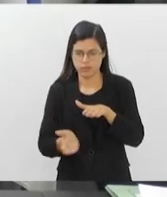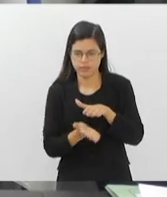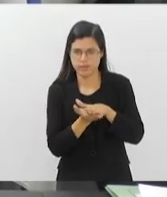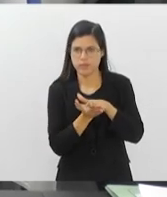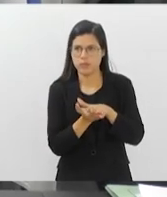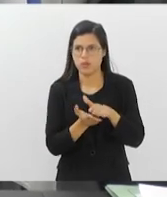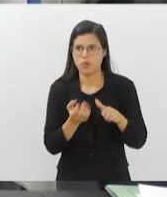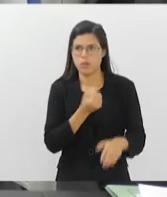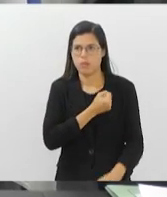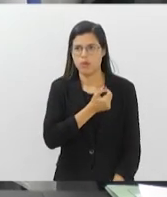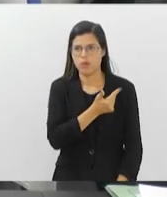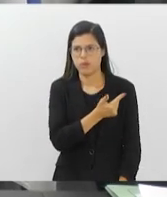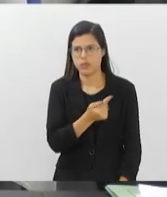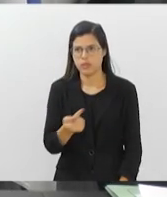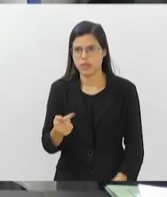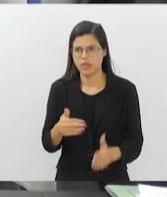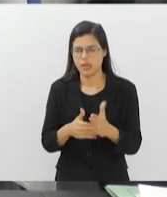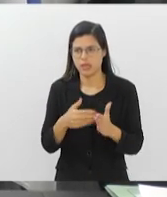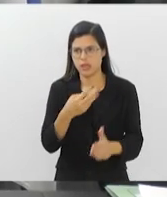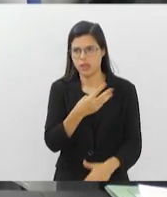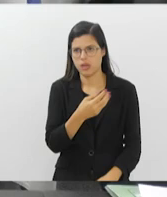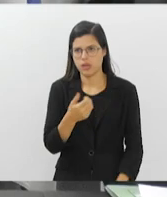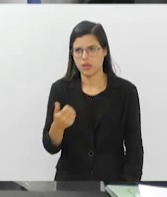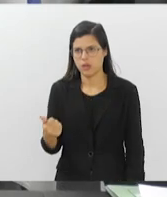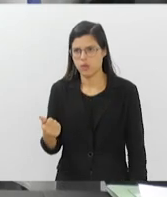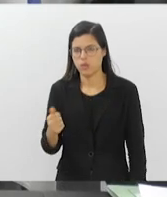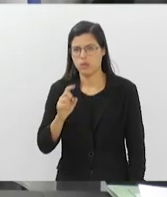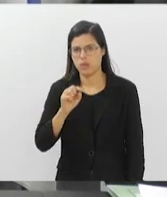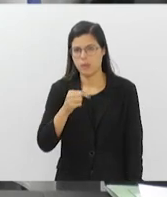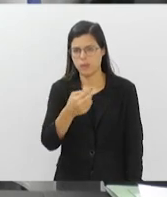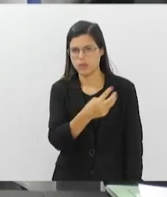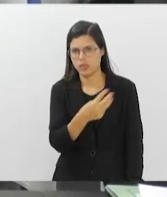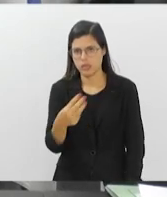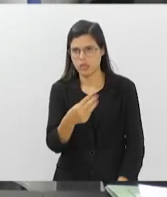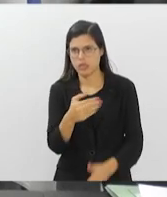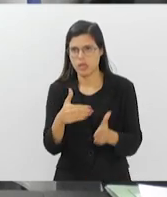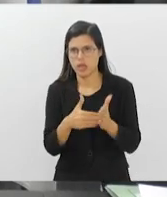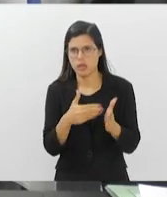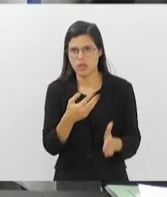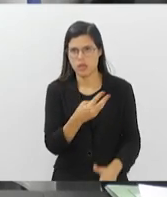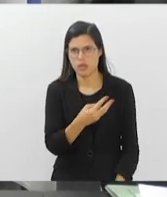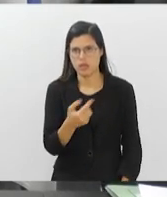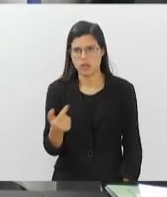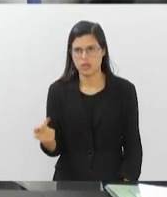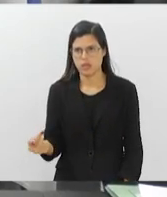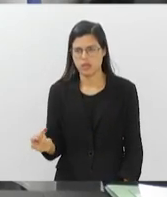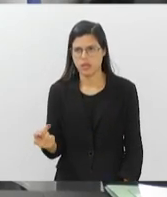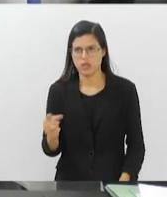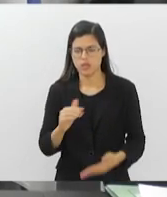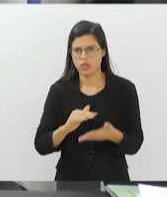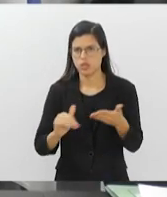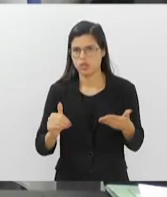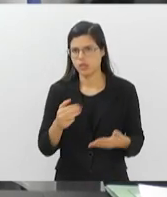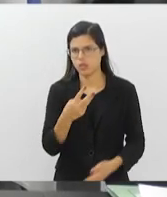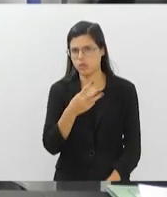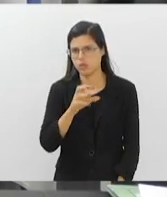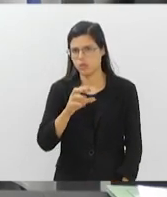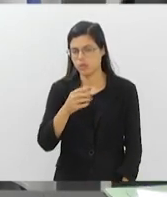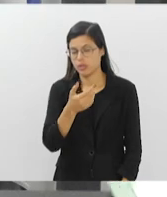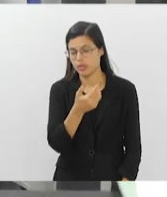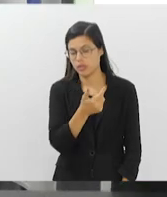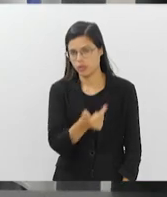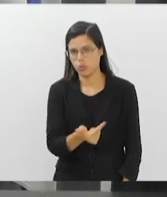Trata-se do 27 ao 31... e do 33 ao 37, portanto, excluído o